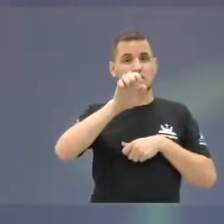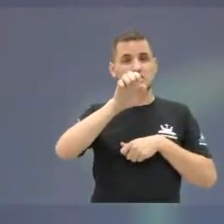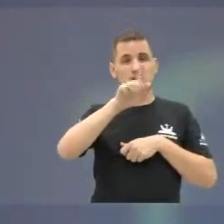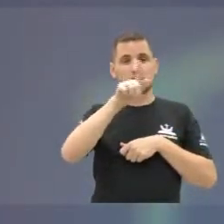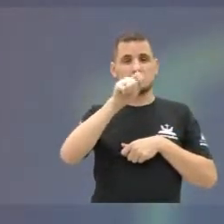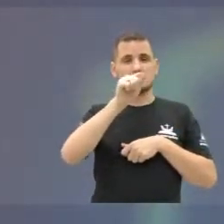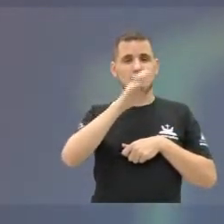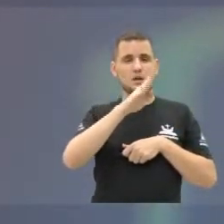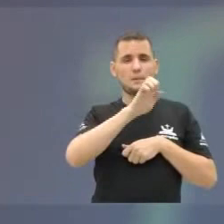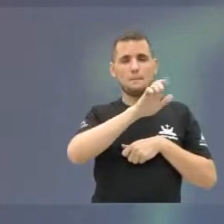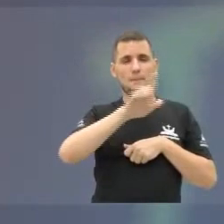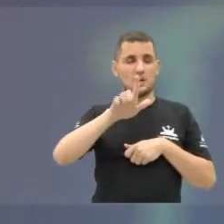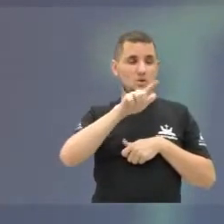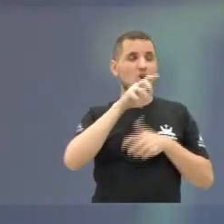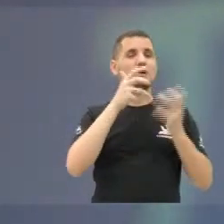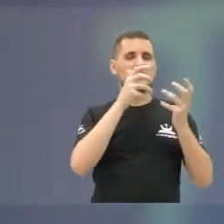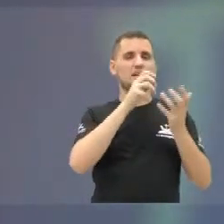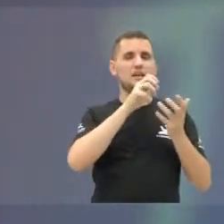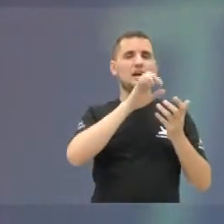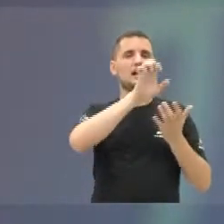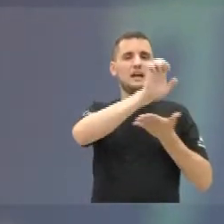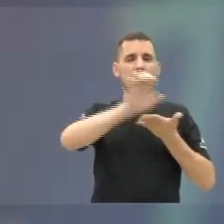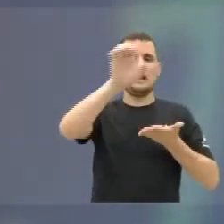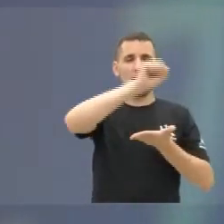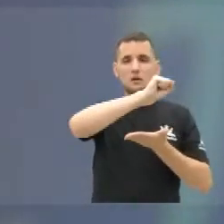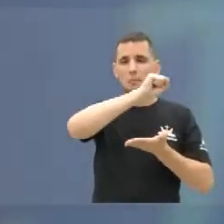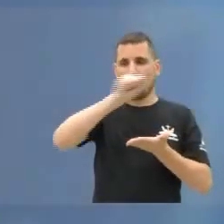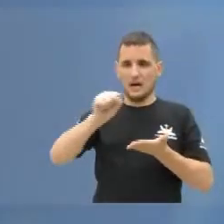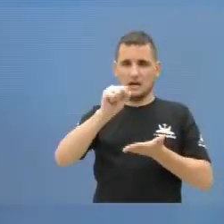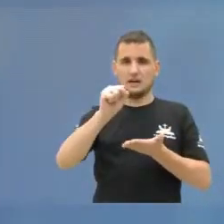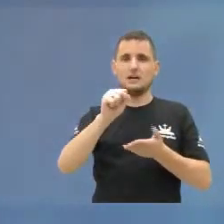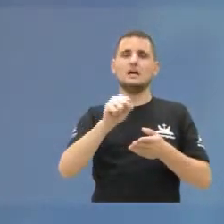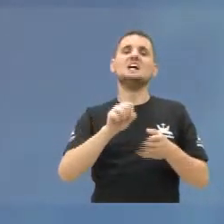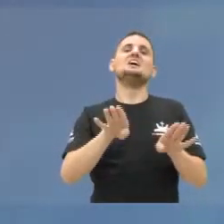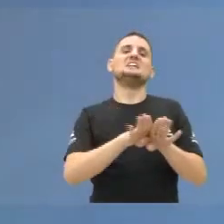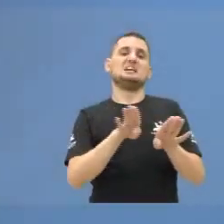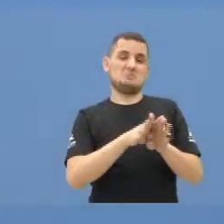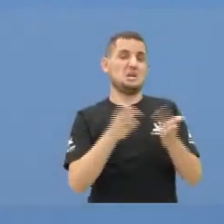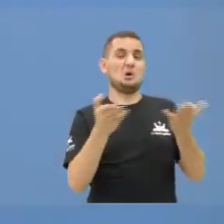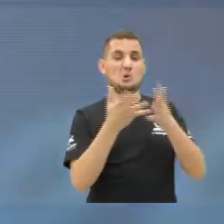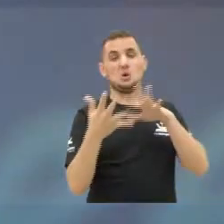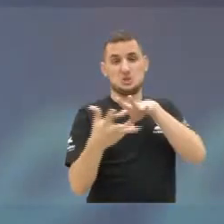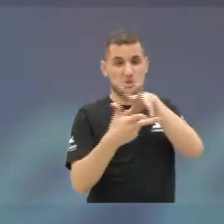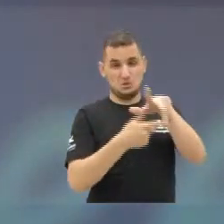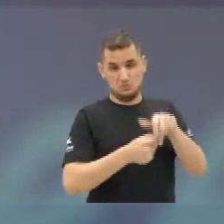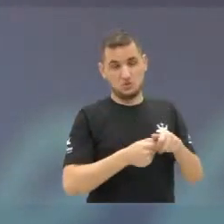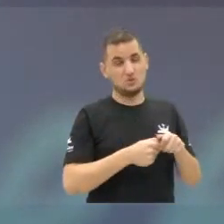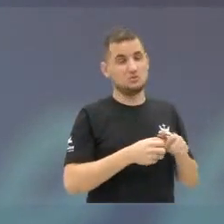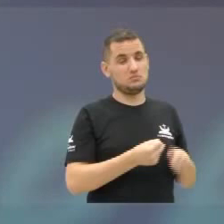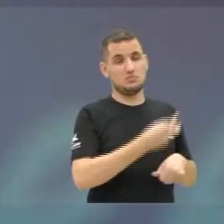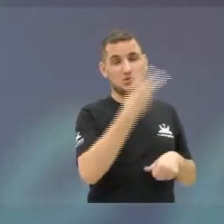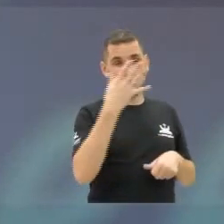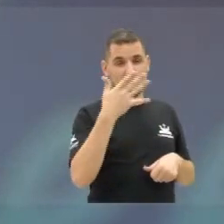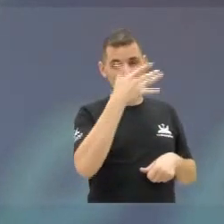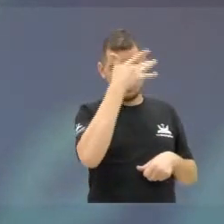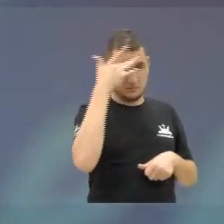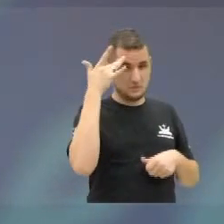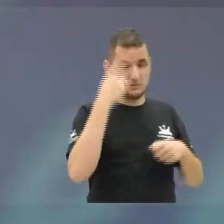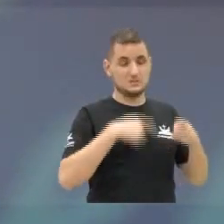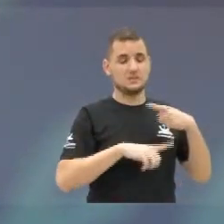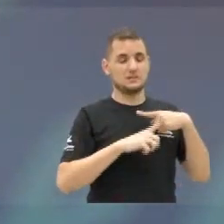perseguiu o profeta Elias, quantos irmãos e irmãs que estão sendo agora perseguidos pelo demônio